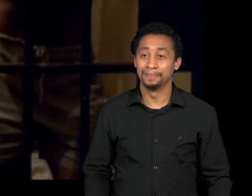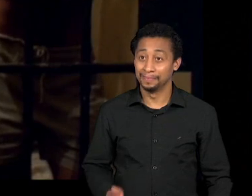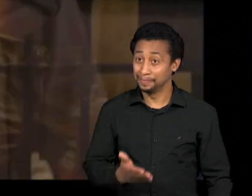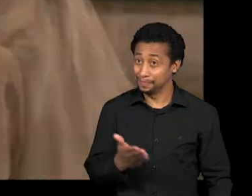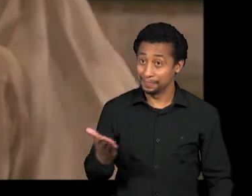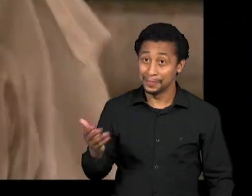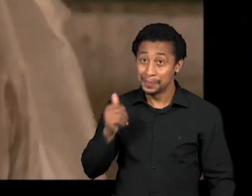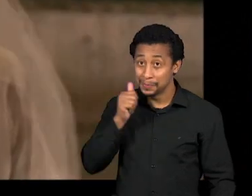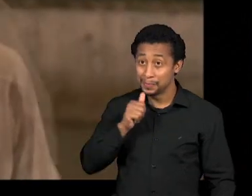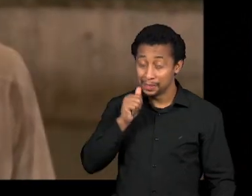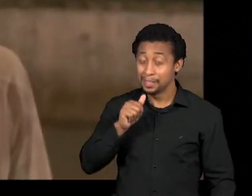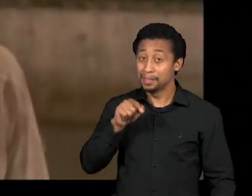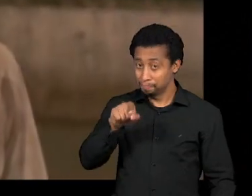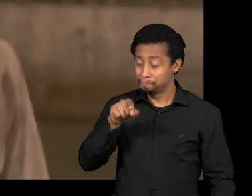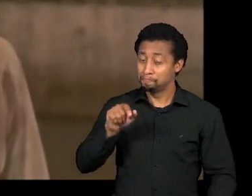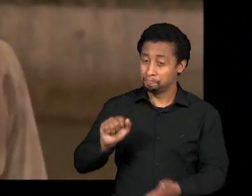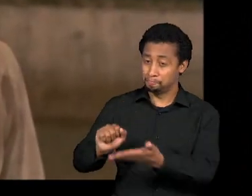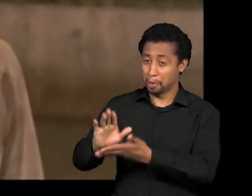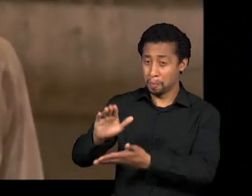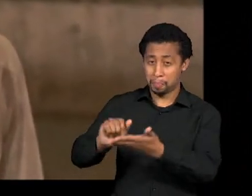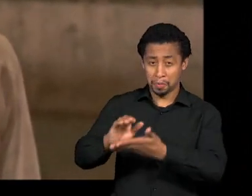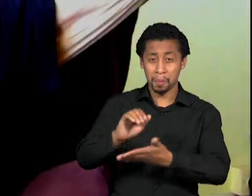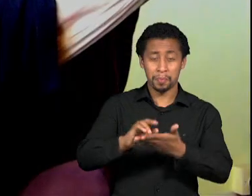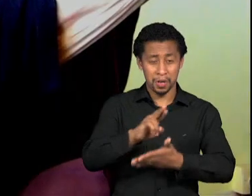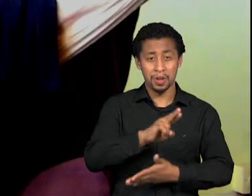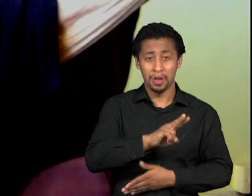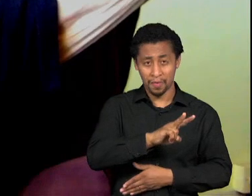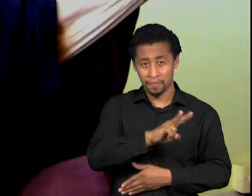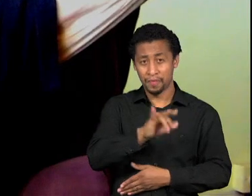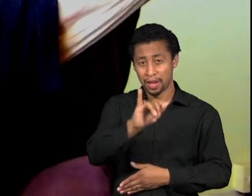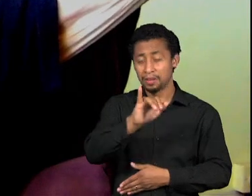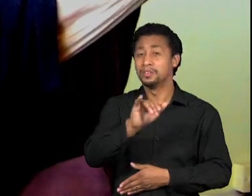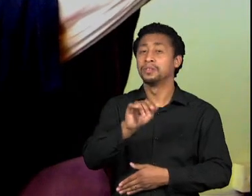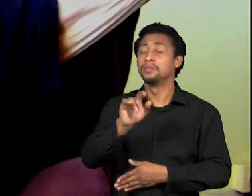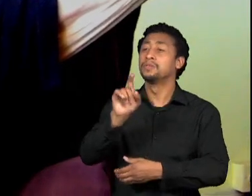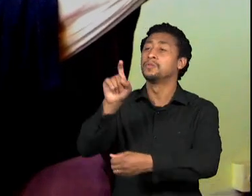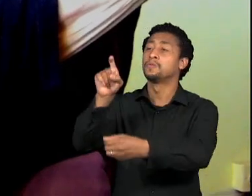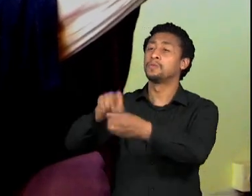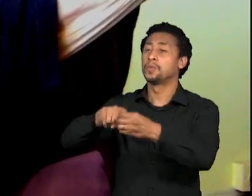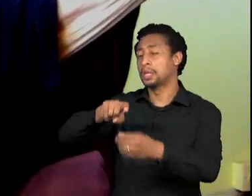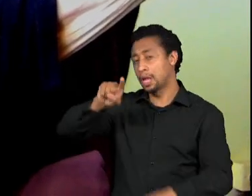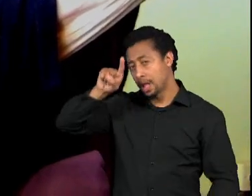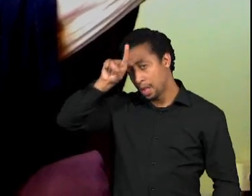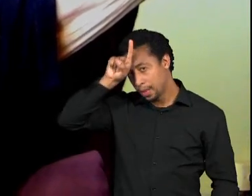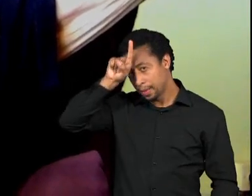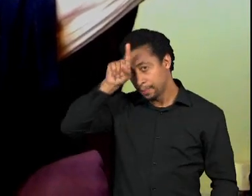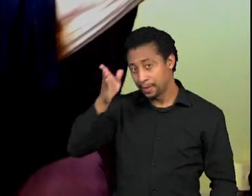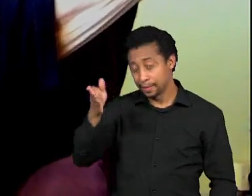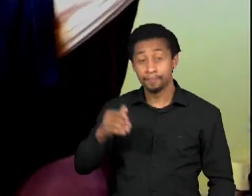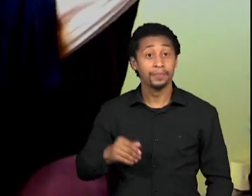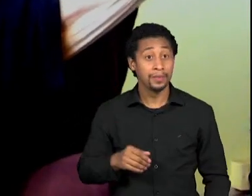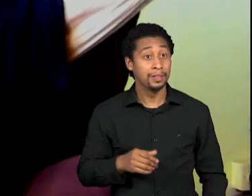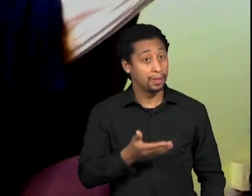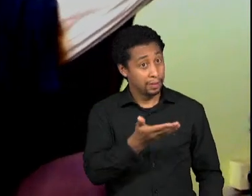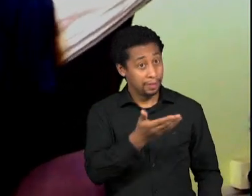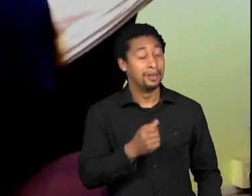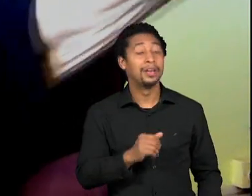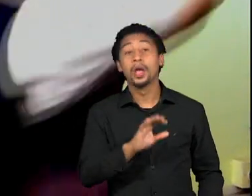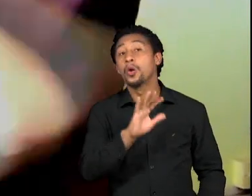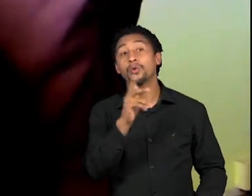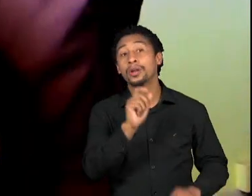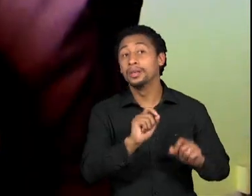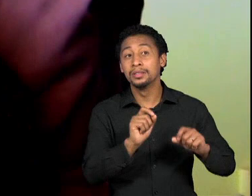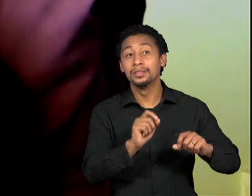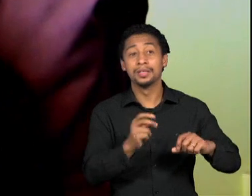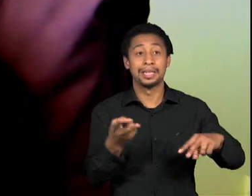deportação. De tudo quer mandá-las para a Alemanha. Quando o Graciliano sai da cadeia